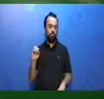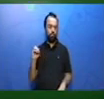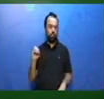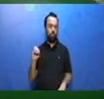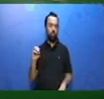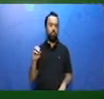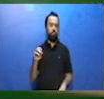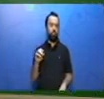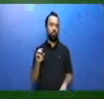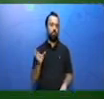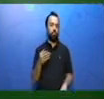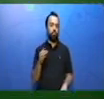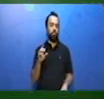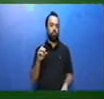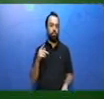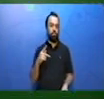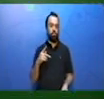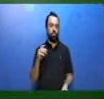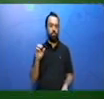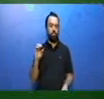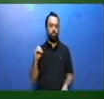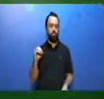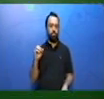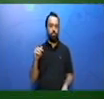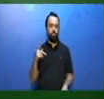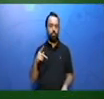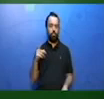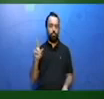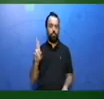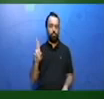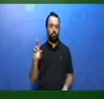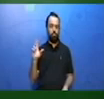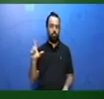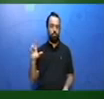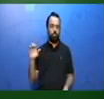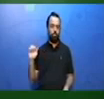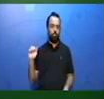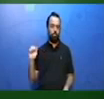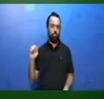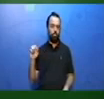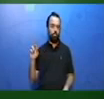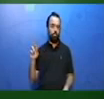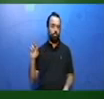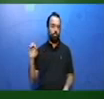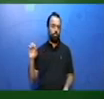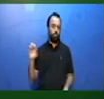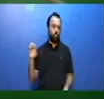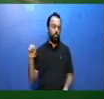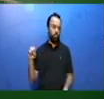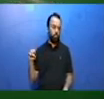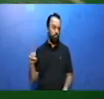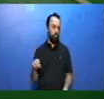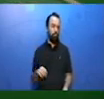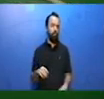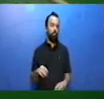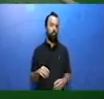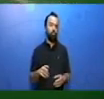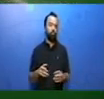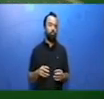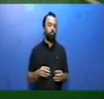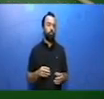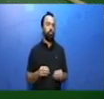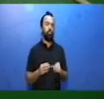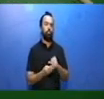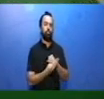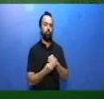Agora, a gente vai conhecer a história de um bairro. Olha lá, porque cada bairro tem uma história. Cada bairro tem a sua